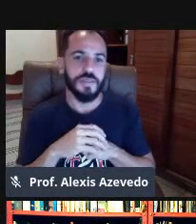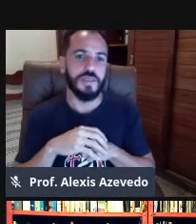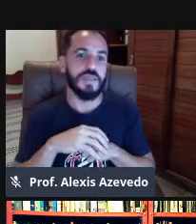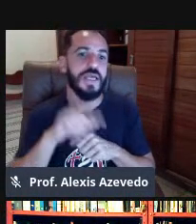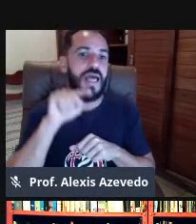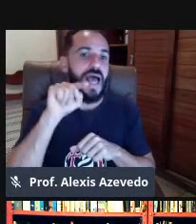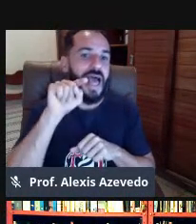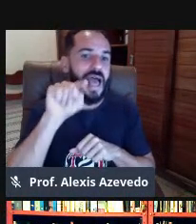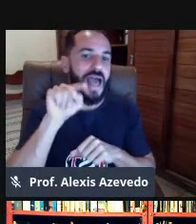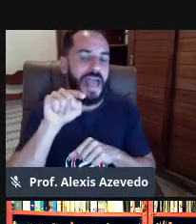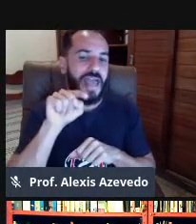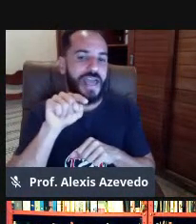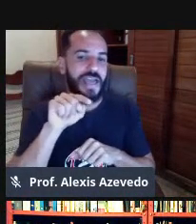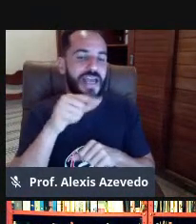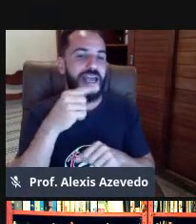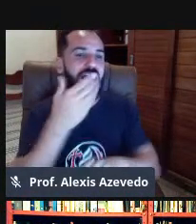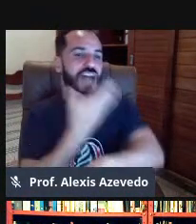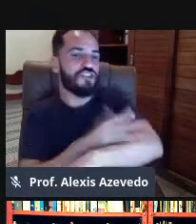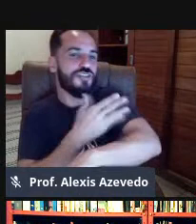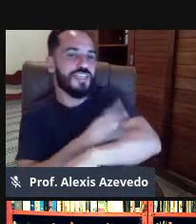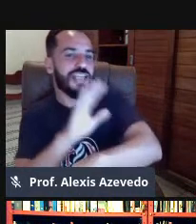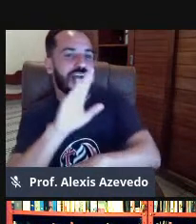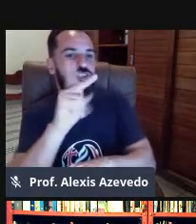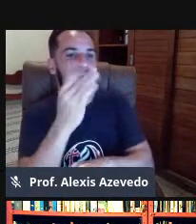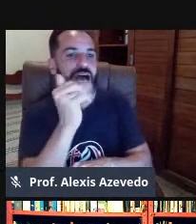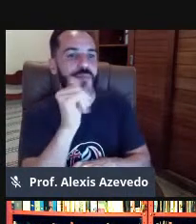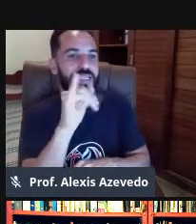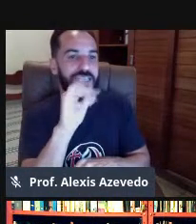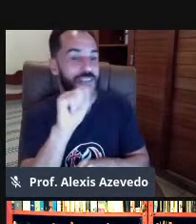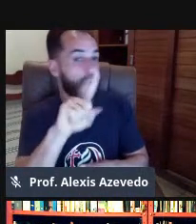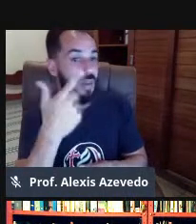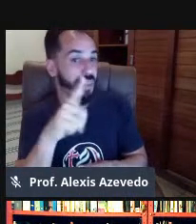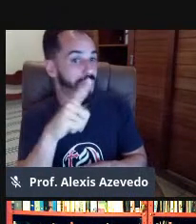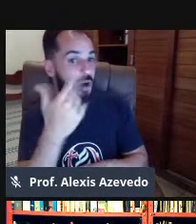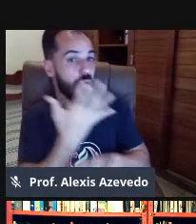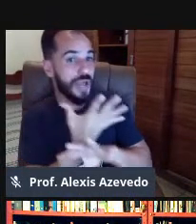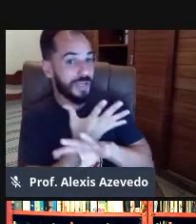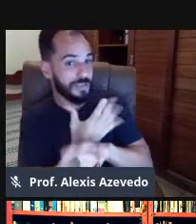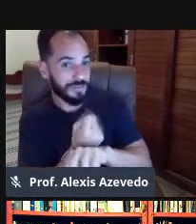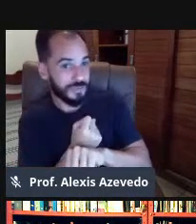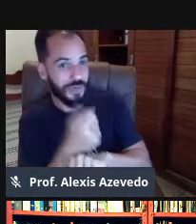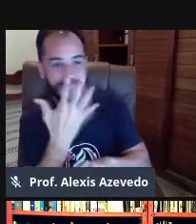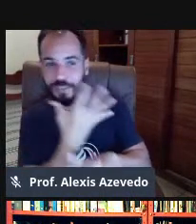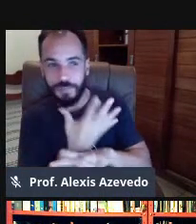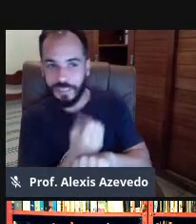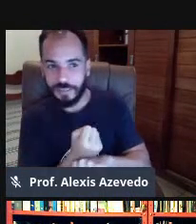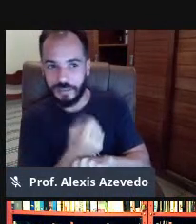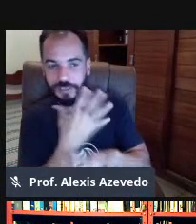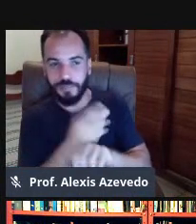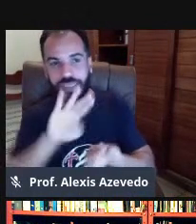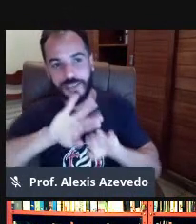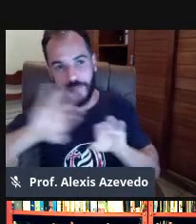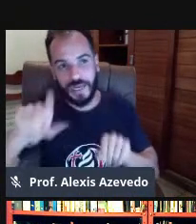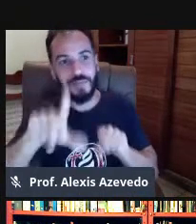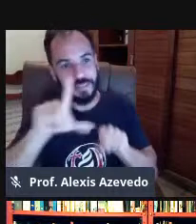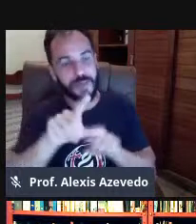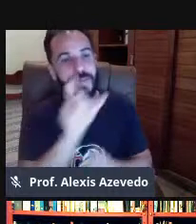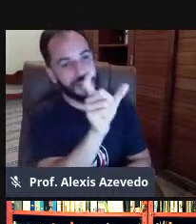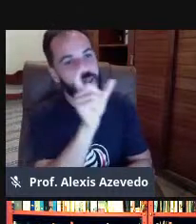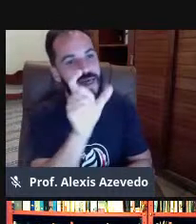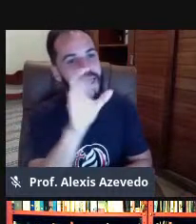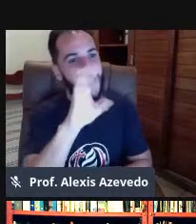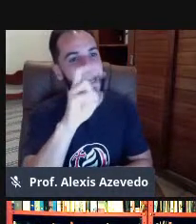1 e 2, mas um momento de pesquisa e de produção de texto e é de responsabilidade do estudante. Né? O